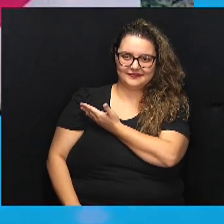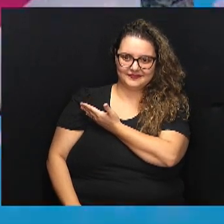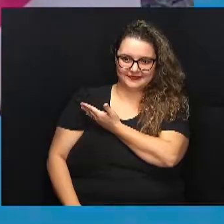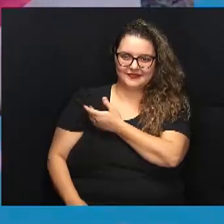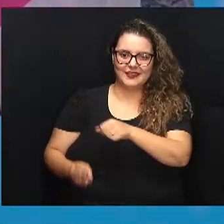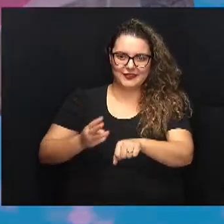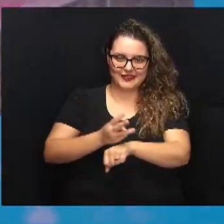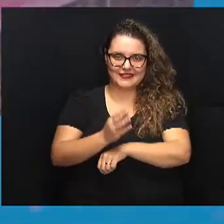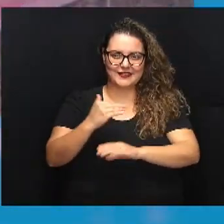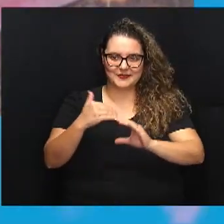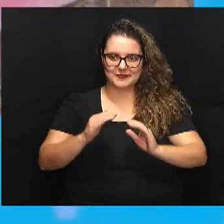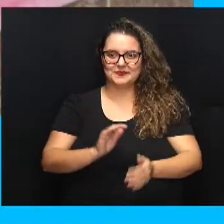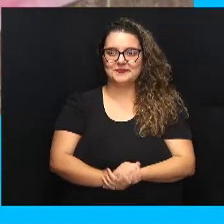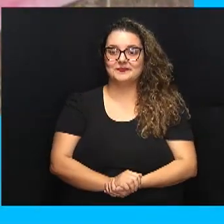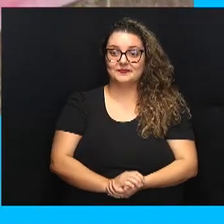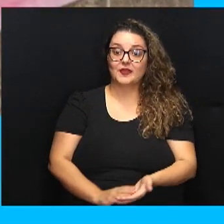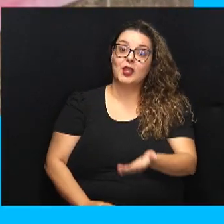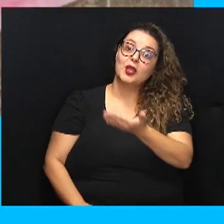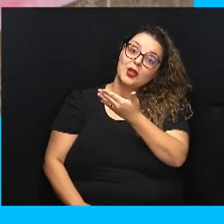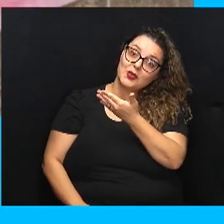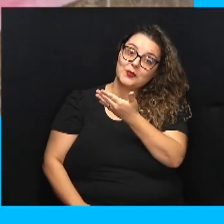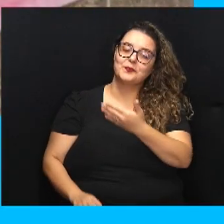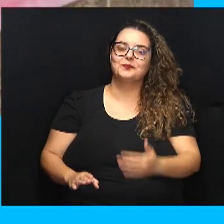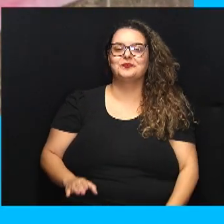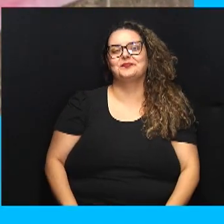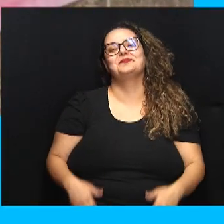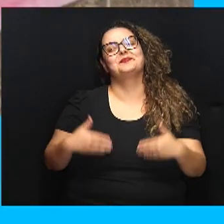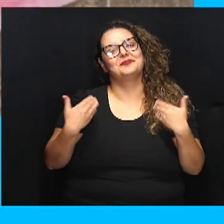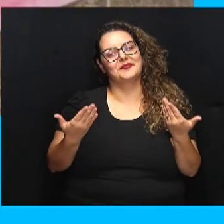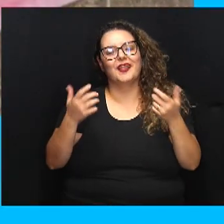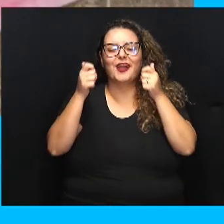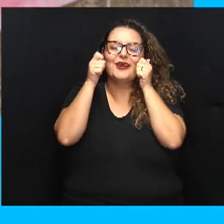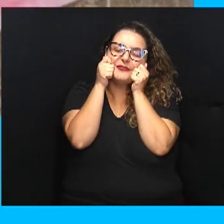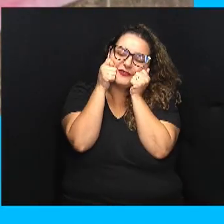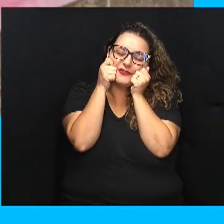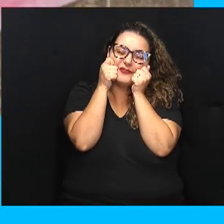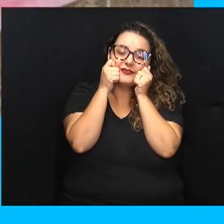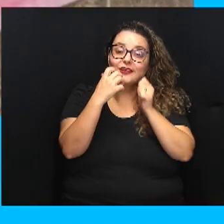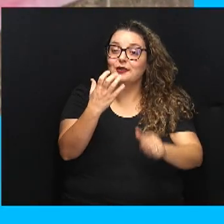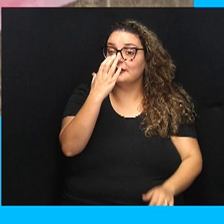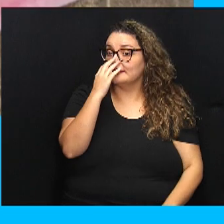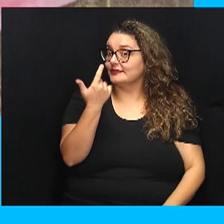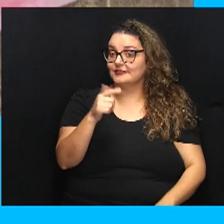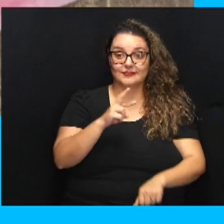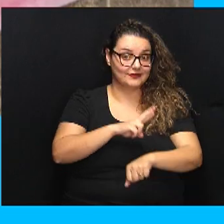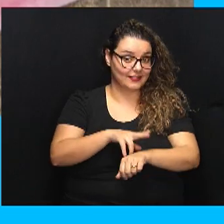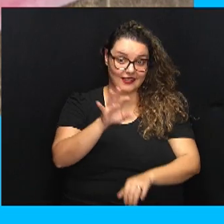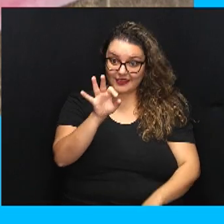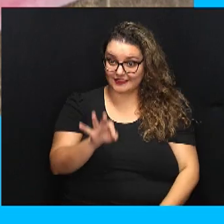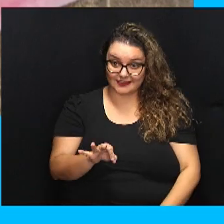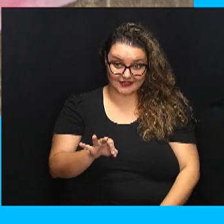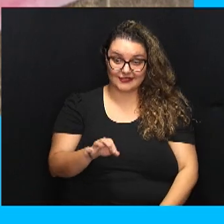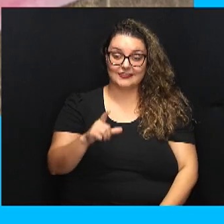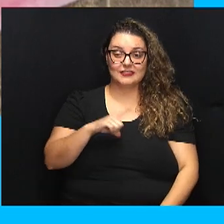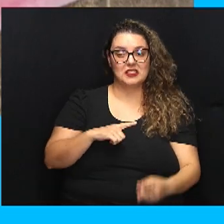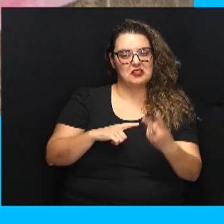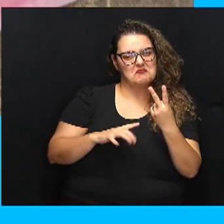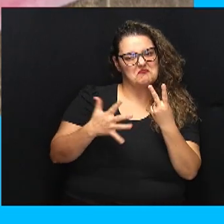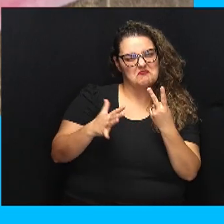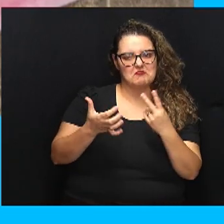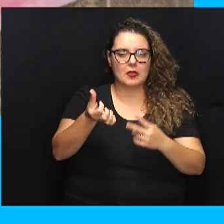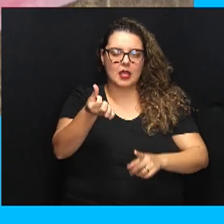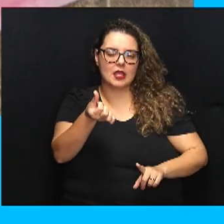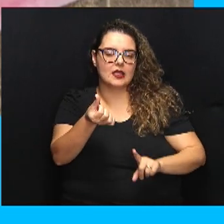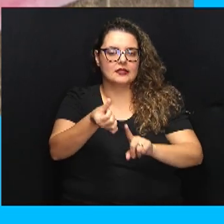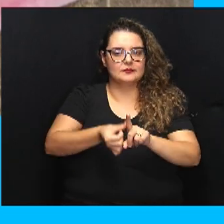aparece aí no seu vídeo. Este é o Bolacha, um adorável cão sem raça definida que tem de 2 a 6 meses.